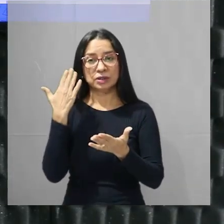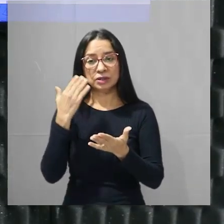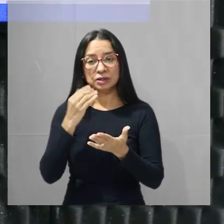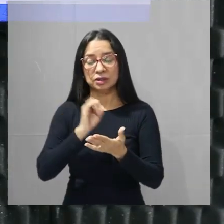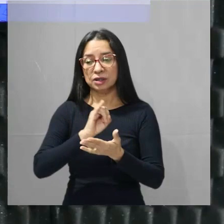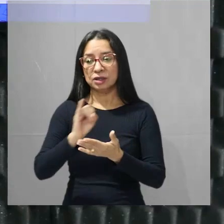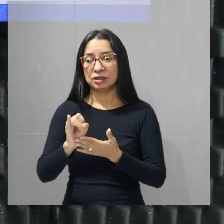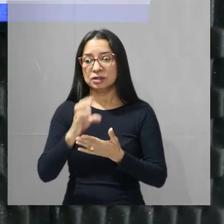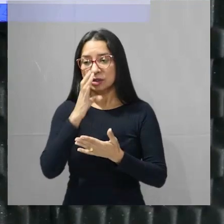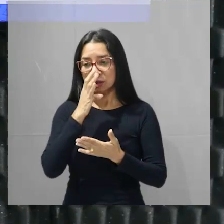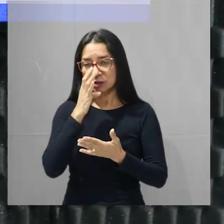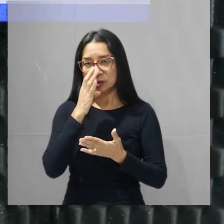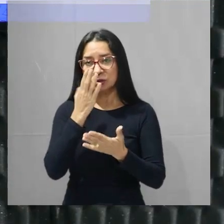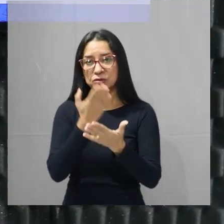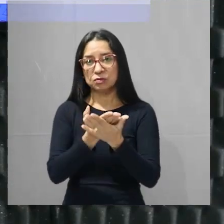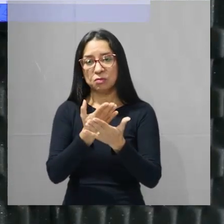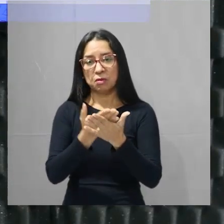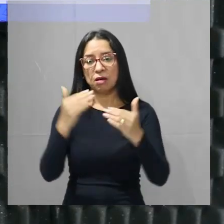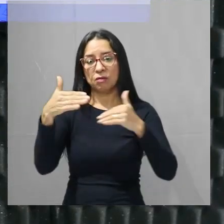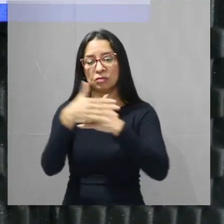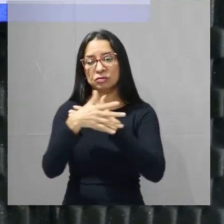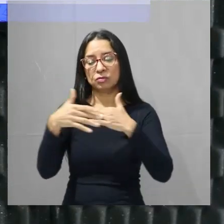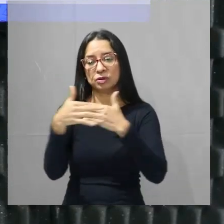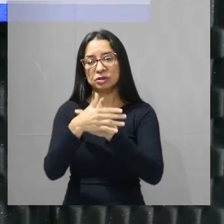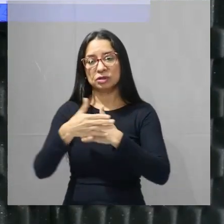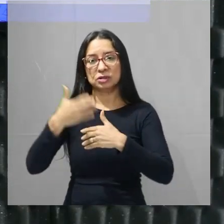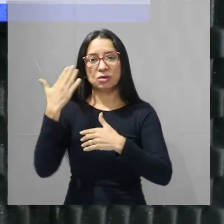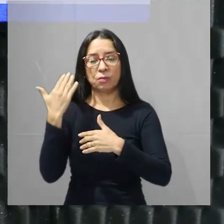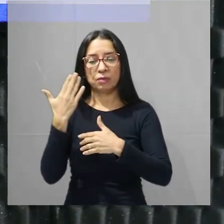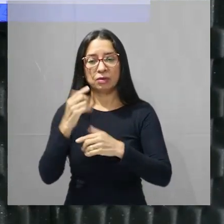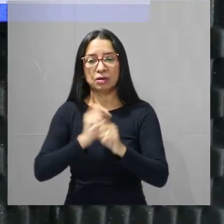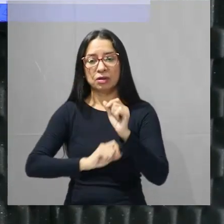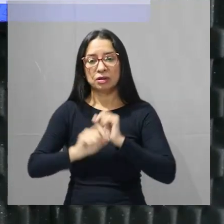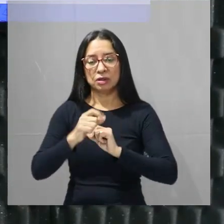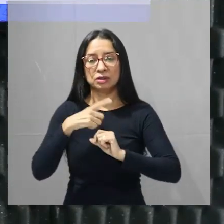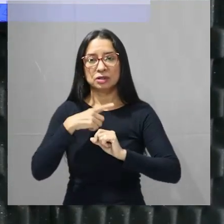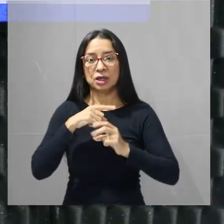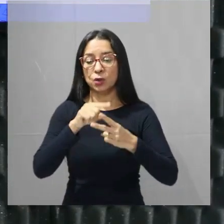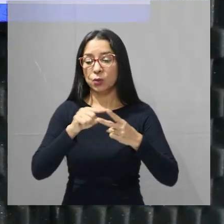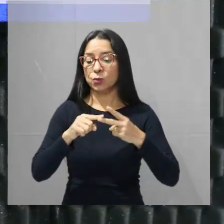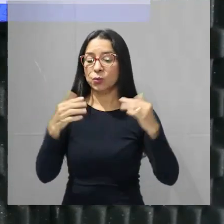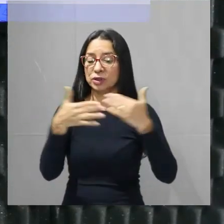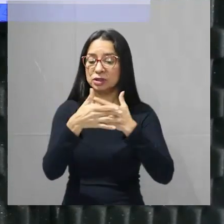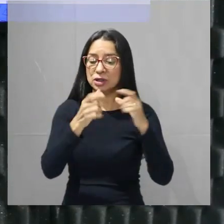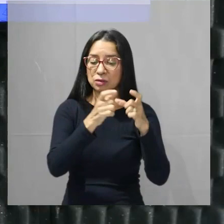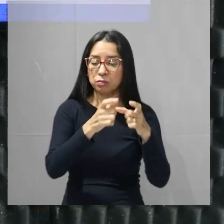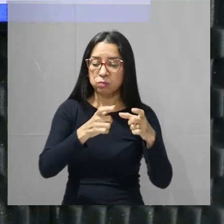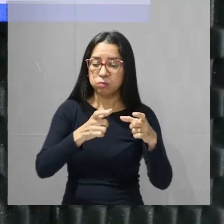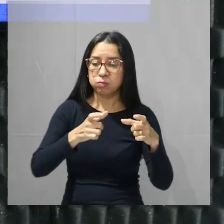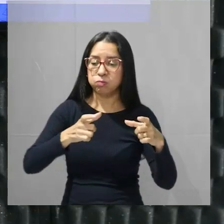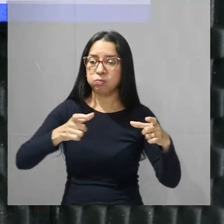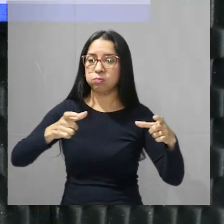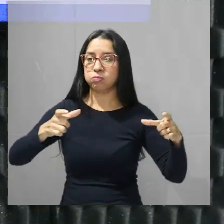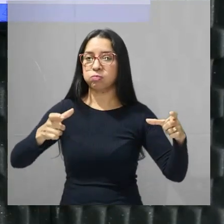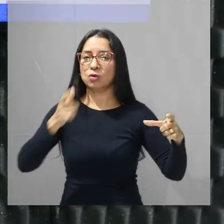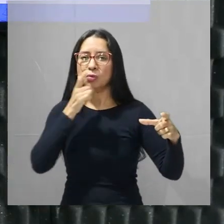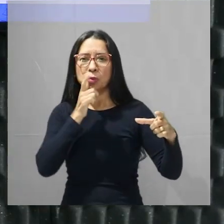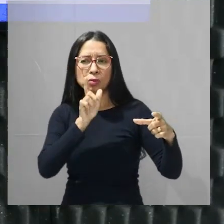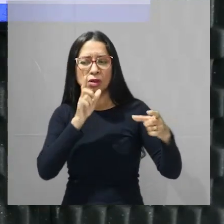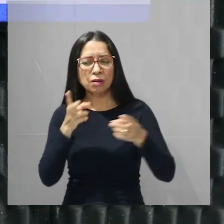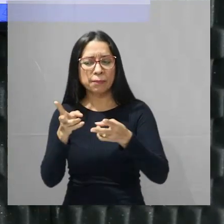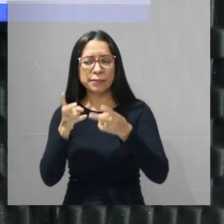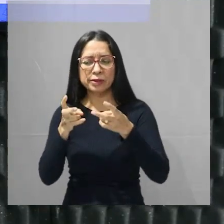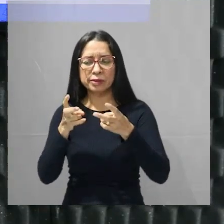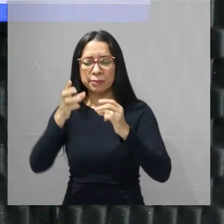a aula de urbanização passada, a gente falou sobre isso. Olha, tu tem duas cidades, mas elas vão crescendo, crescendo, crescendo, que você já não consegue